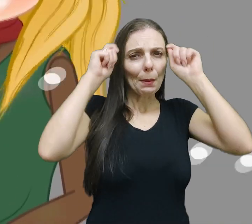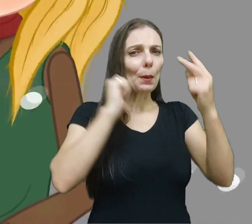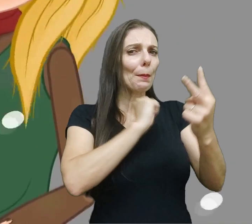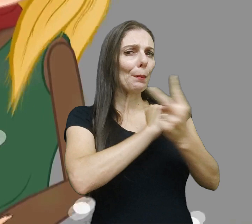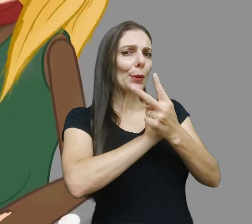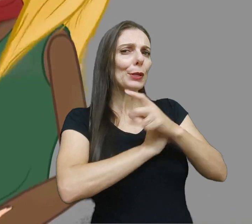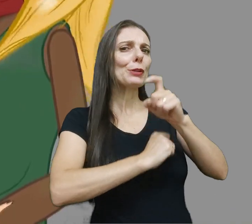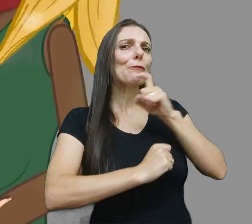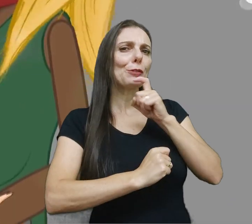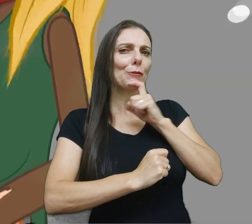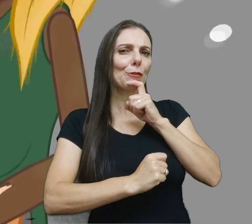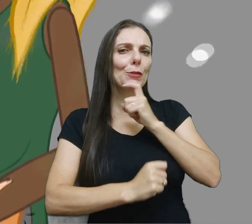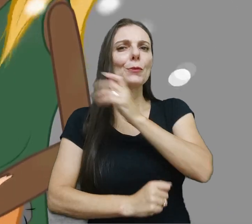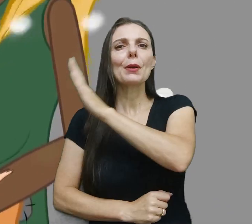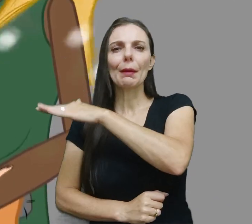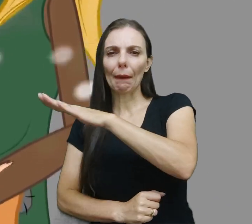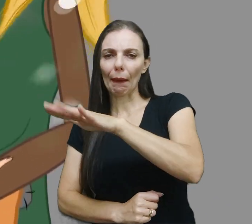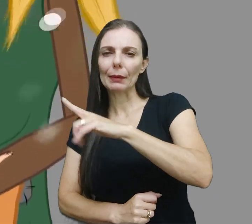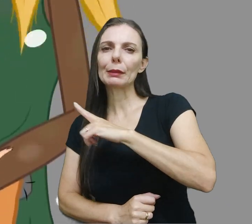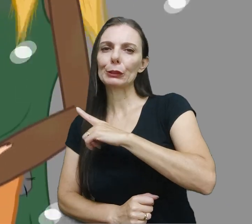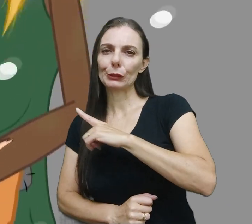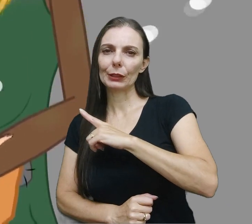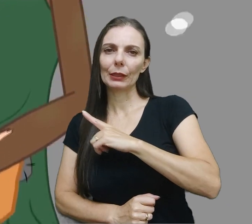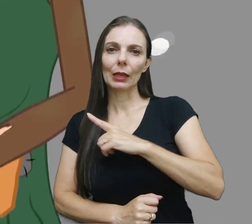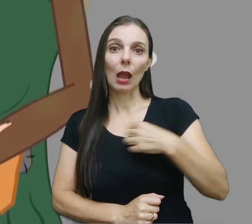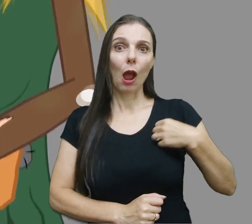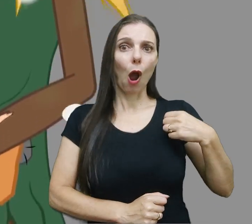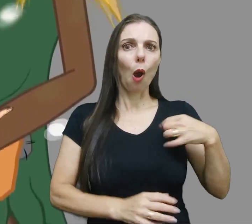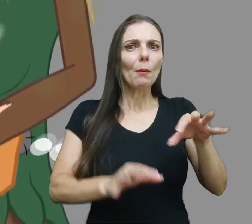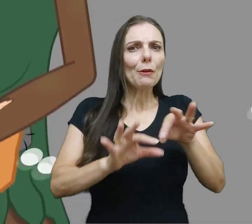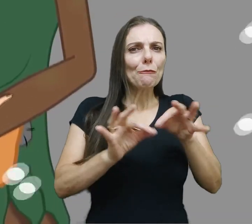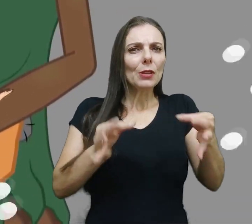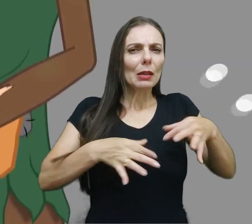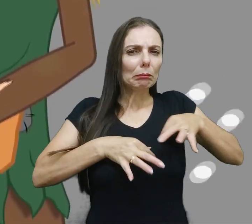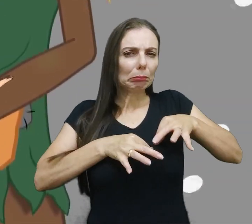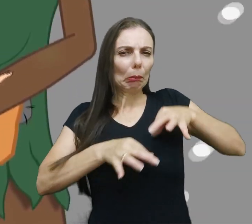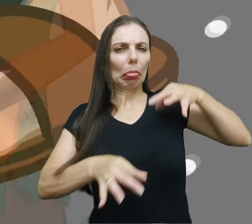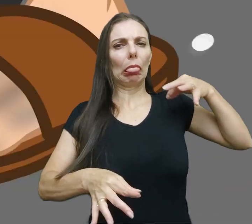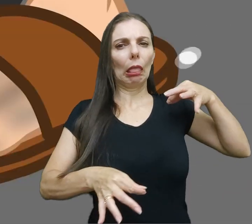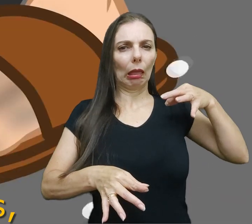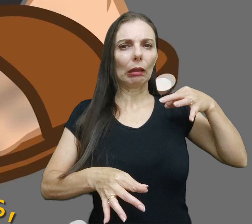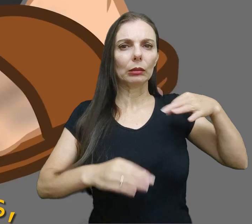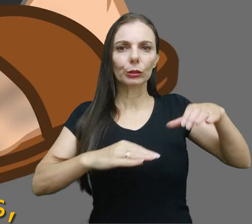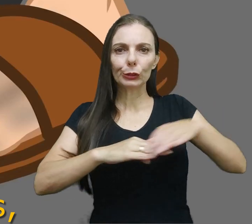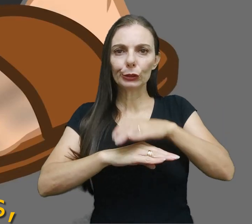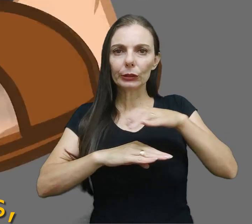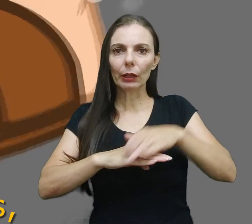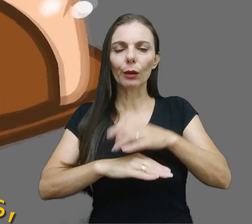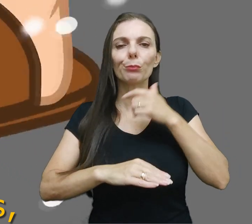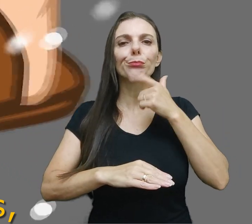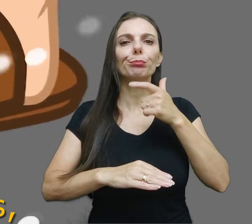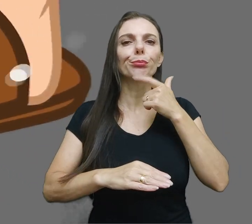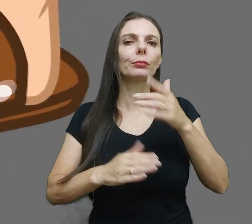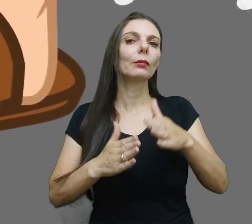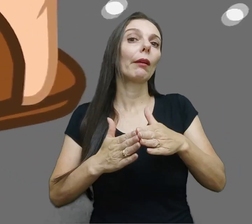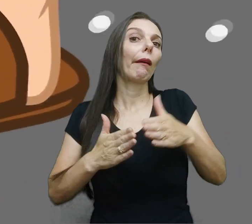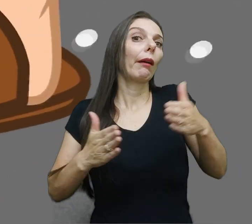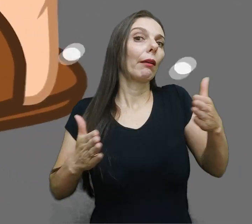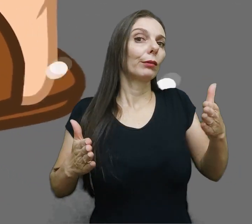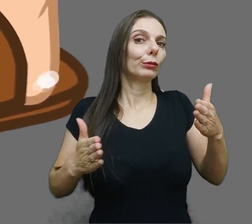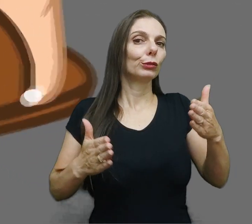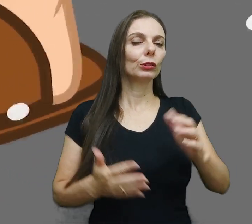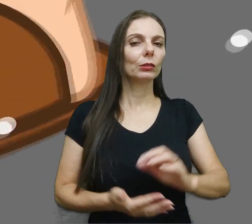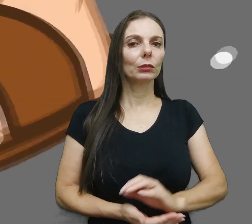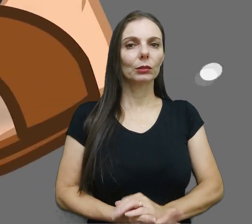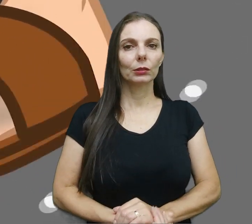para protegê-la do frio como os outros. Suas roupas eram finas e rasgadas, e os chinelos em seus pés nem